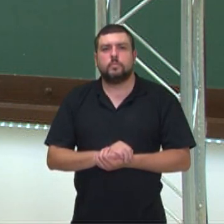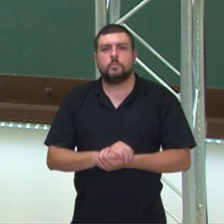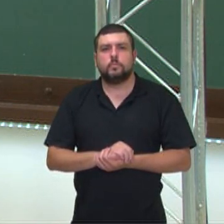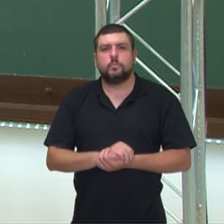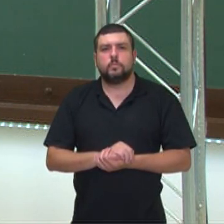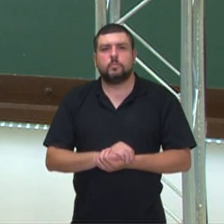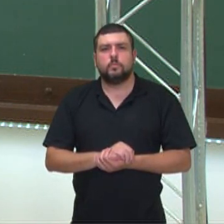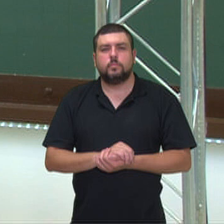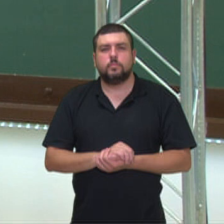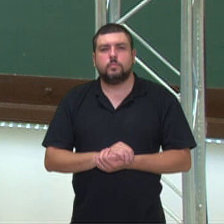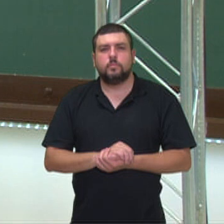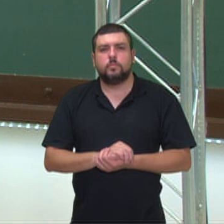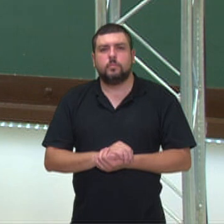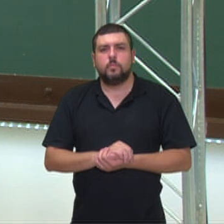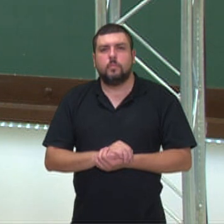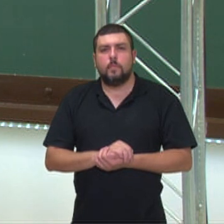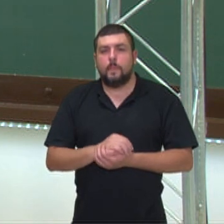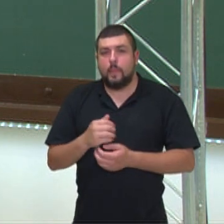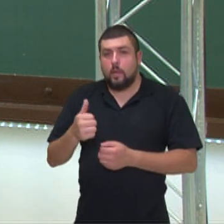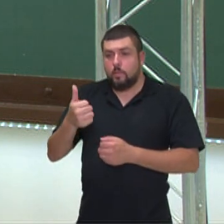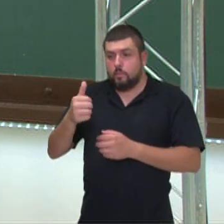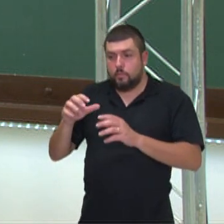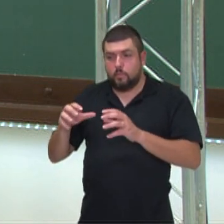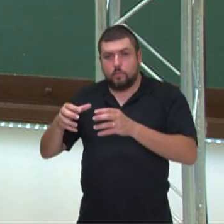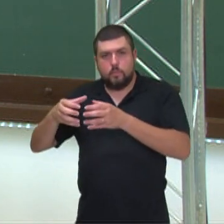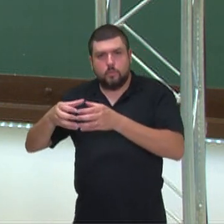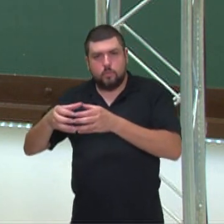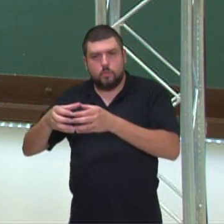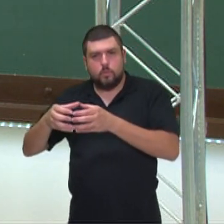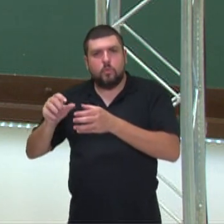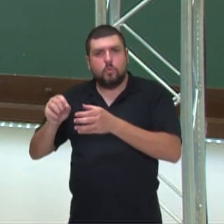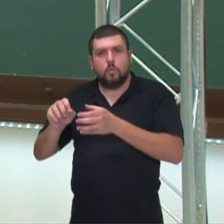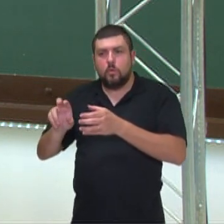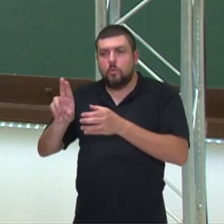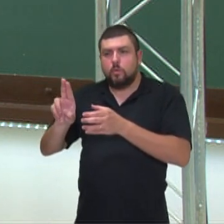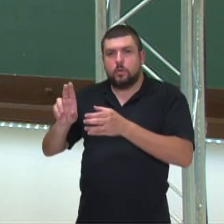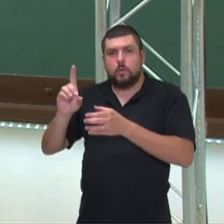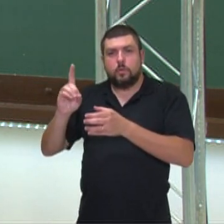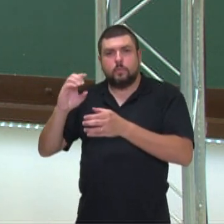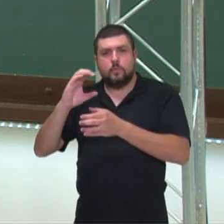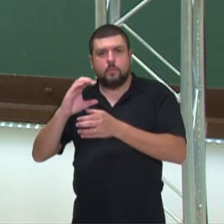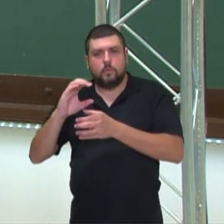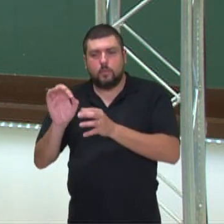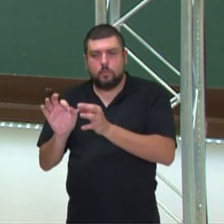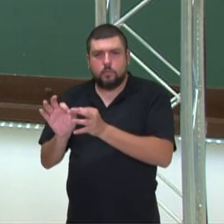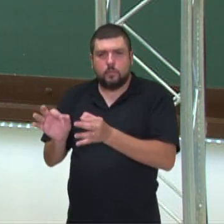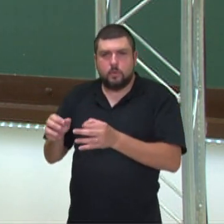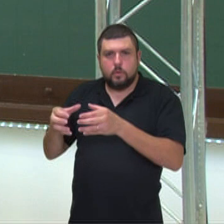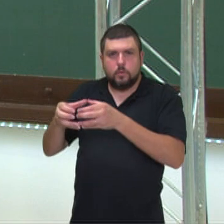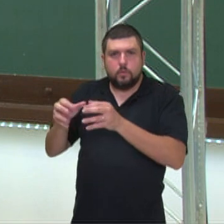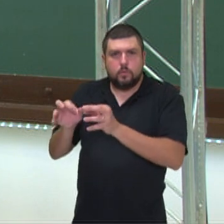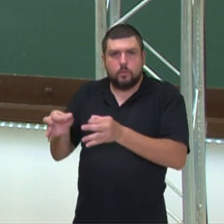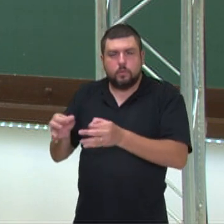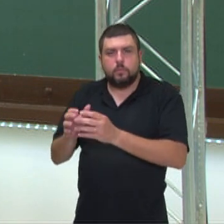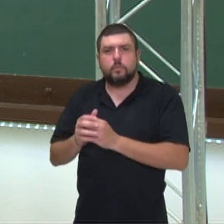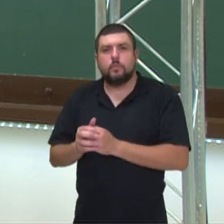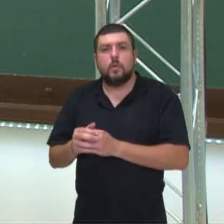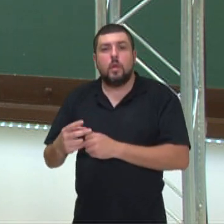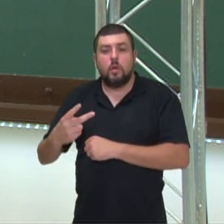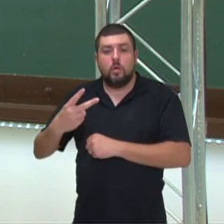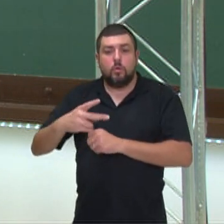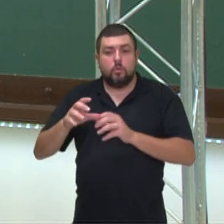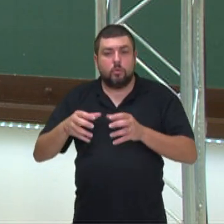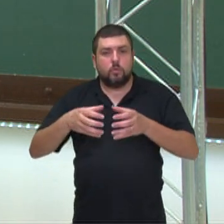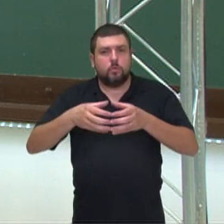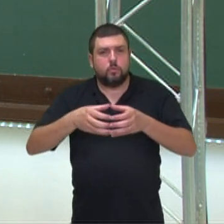centena. O primeiro agrupamento da direita, ele não tem nome. São as unidades simples. Agora, o segundo agrupamento são os